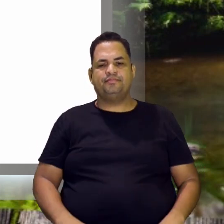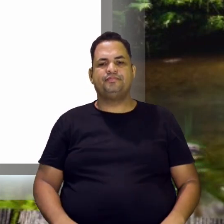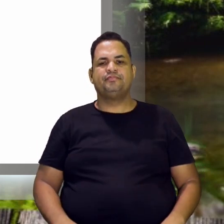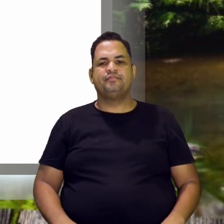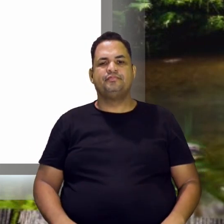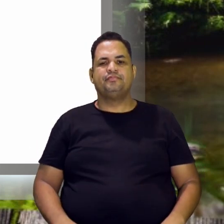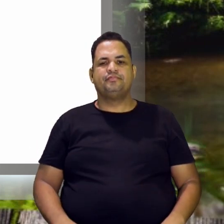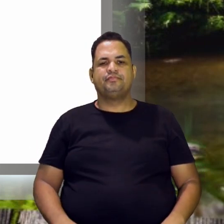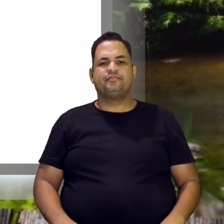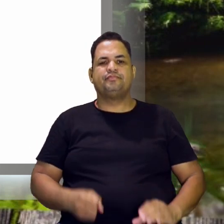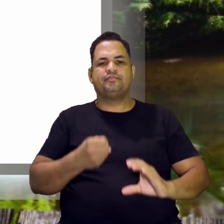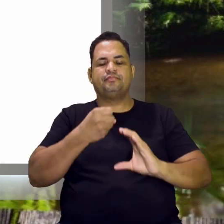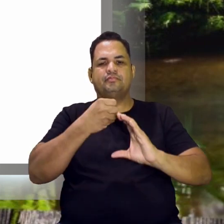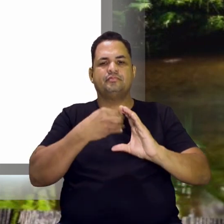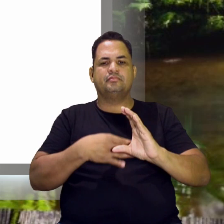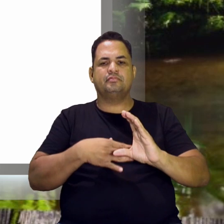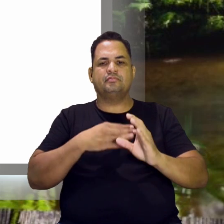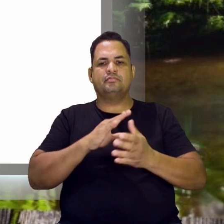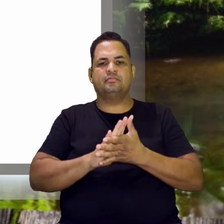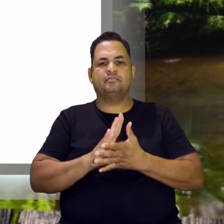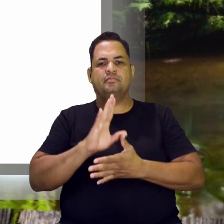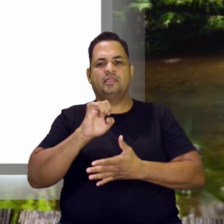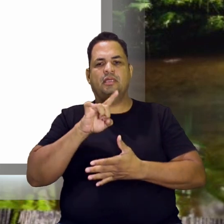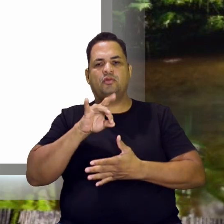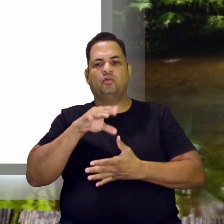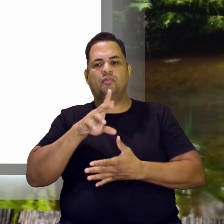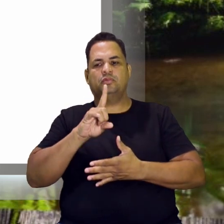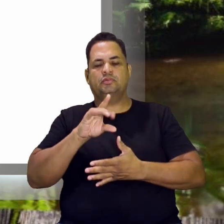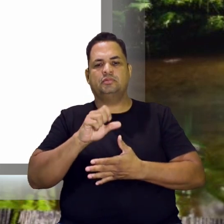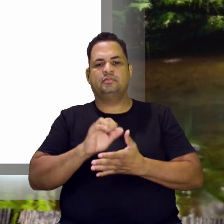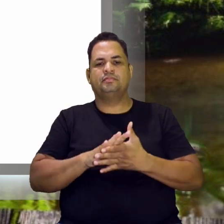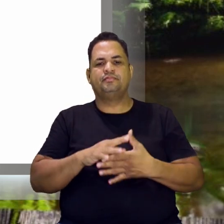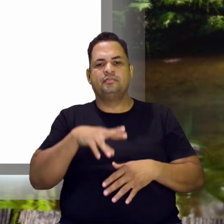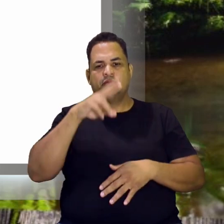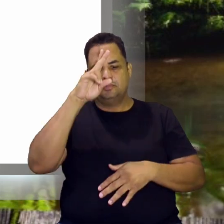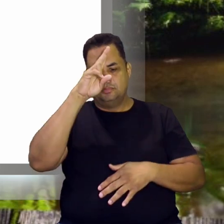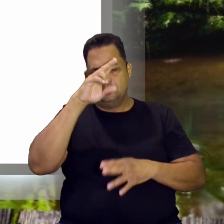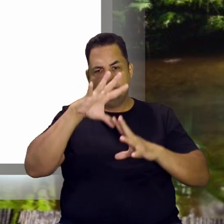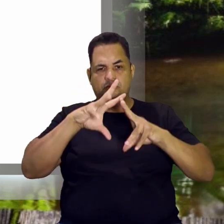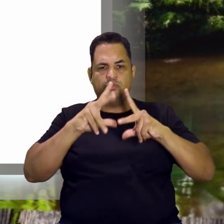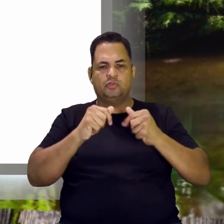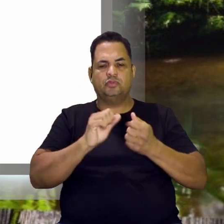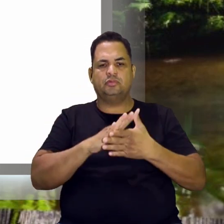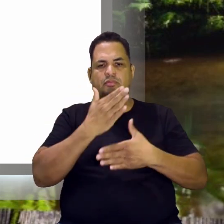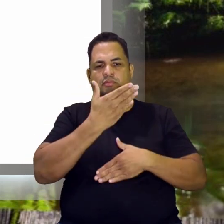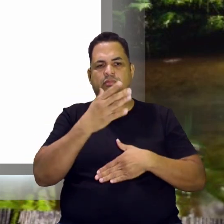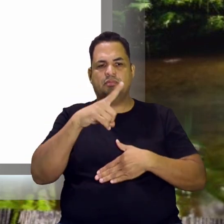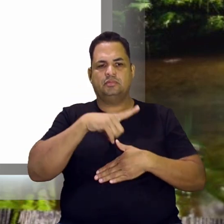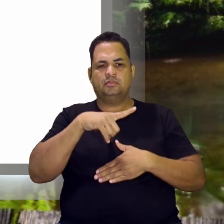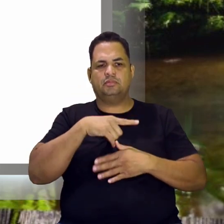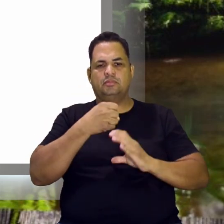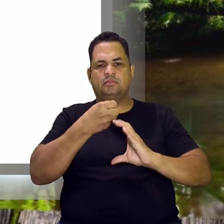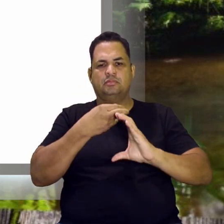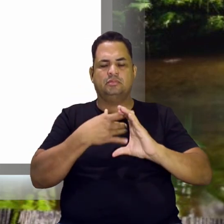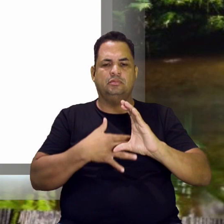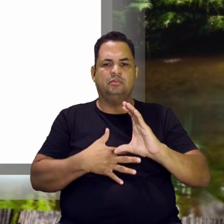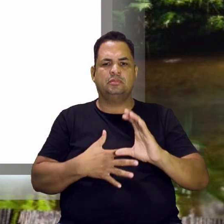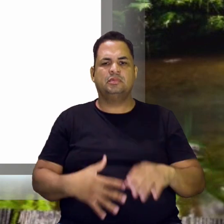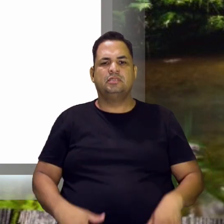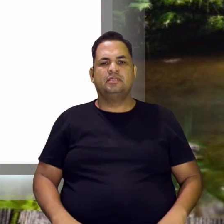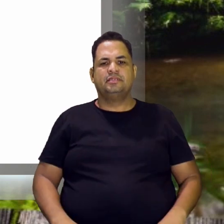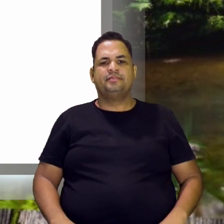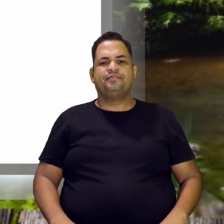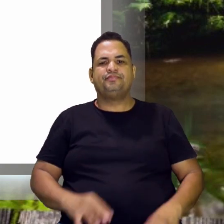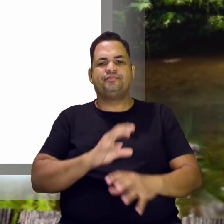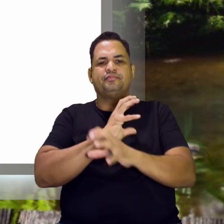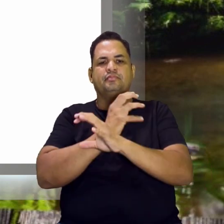tá? Então, é uma característica dos artrópodes, não só dos insetos, todos os artrópodes têm esse exoesqueleto feito